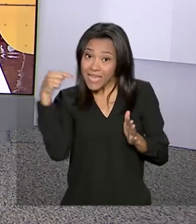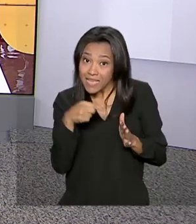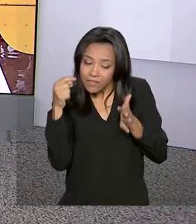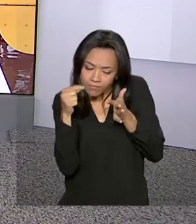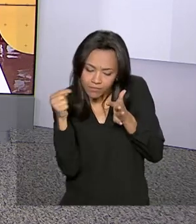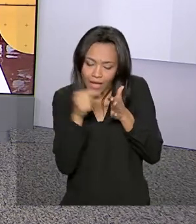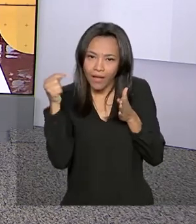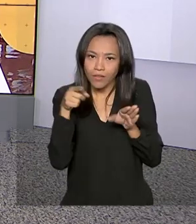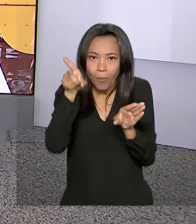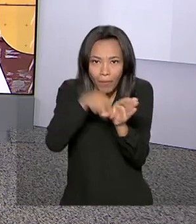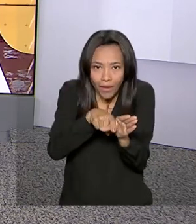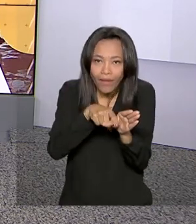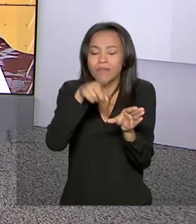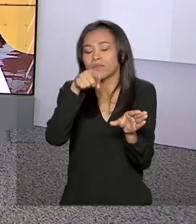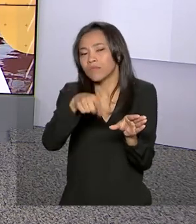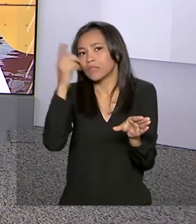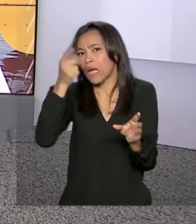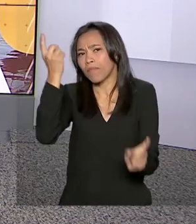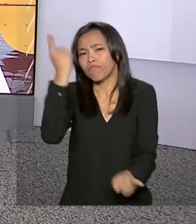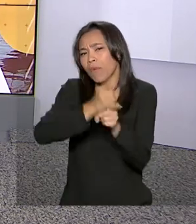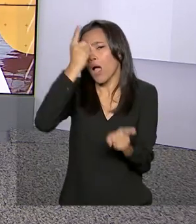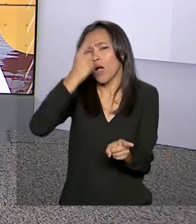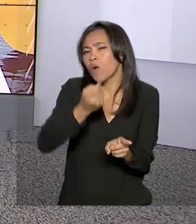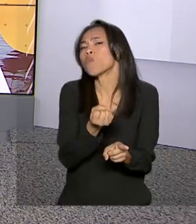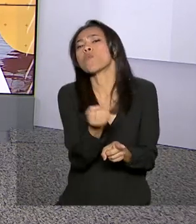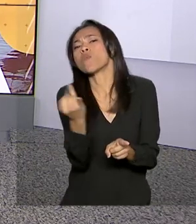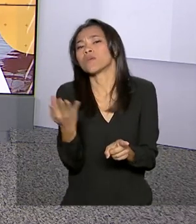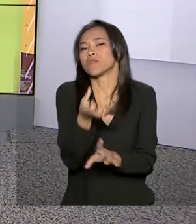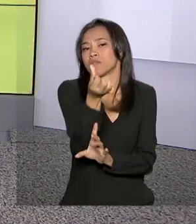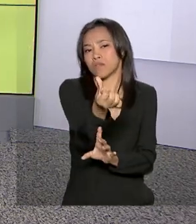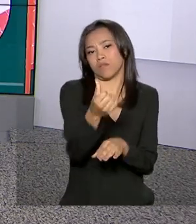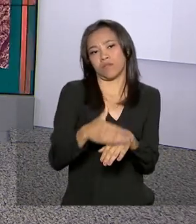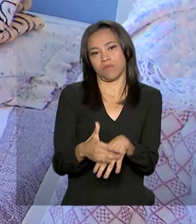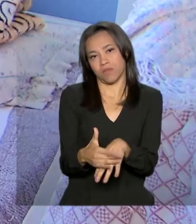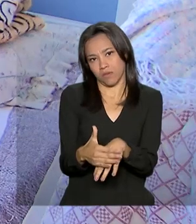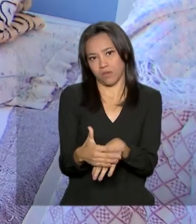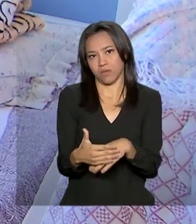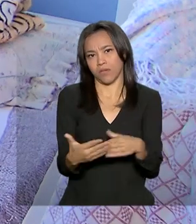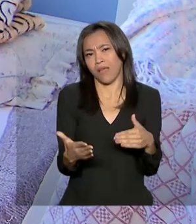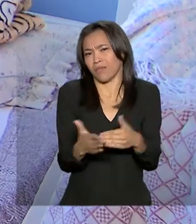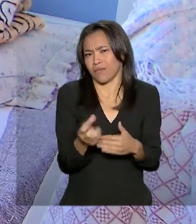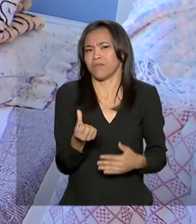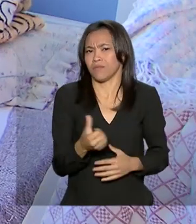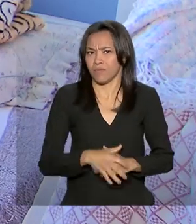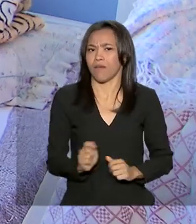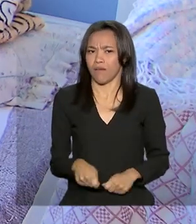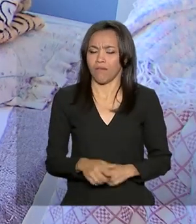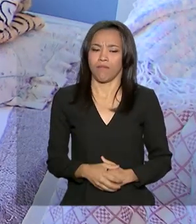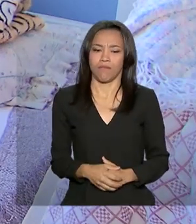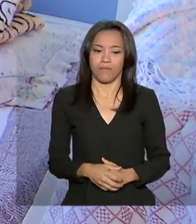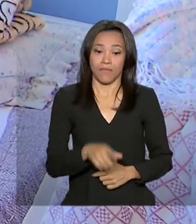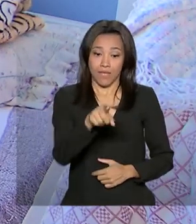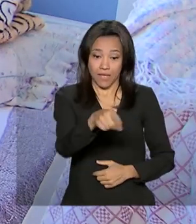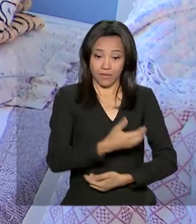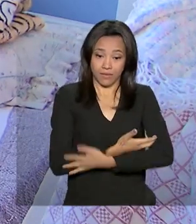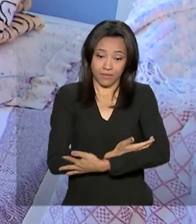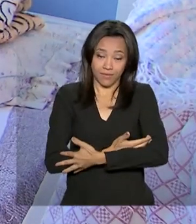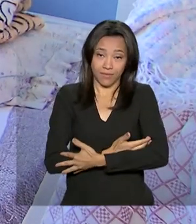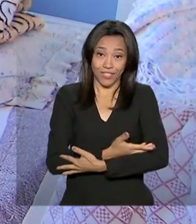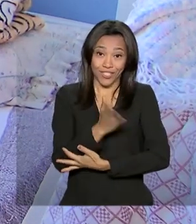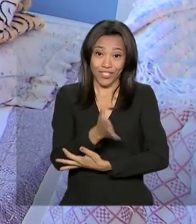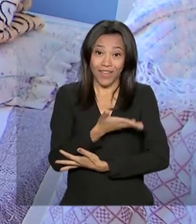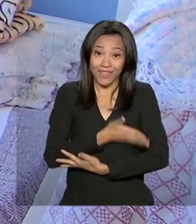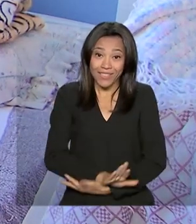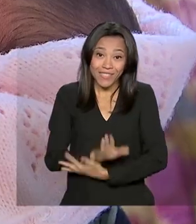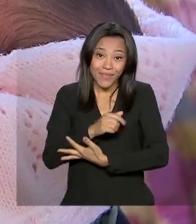é possível diagnosticar pelo menos seis doenças e as nem acaba de dar à luz a pequena